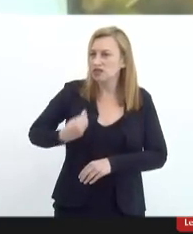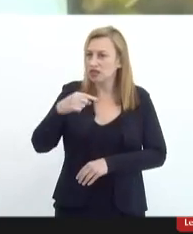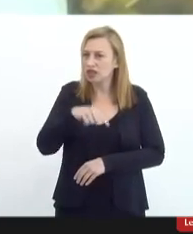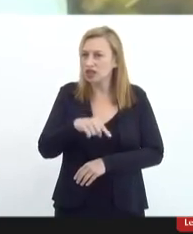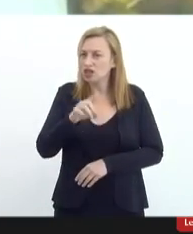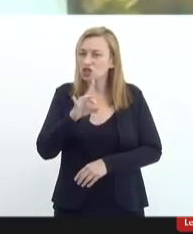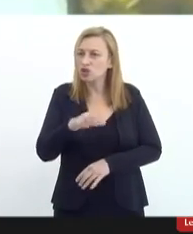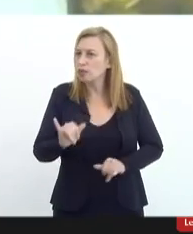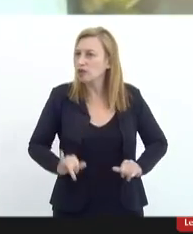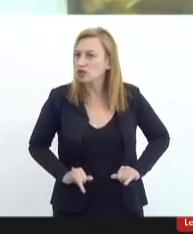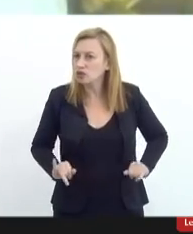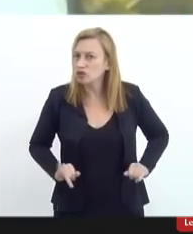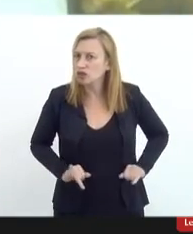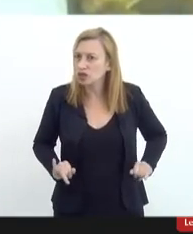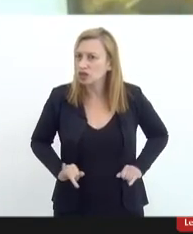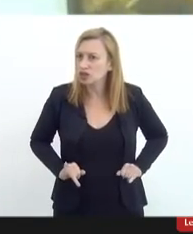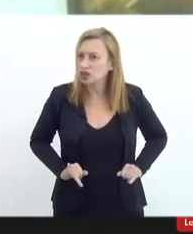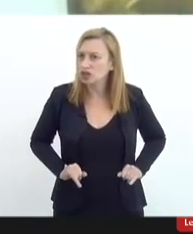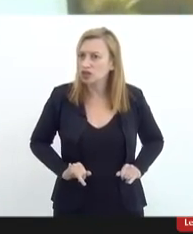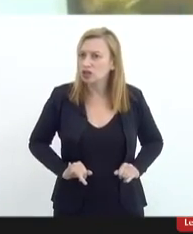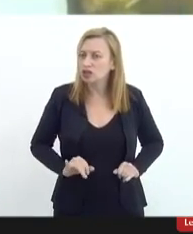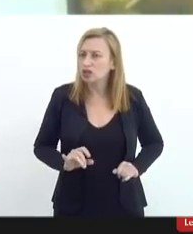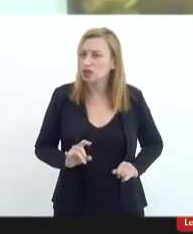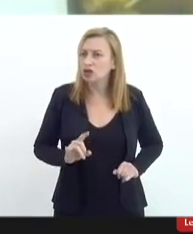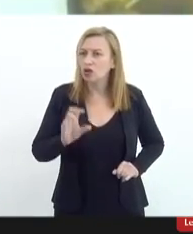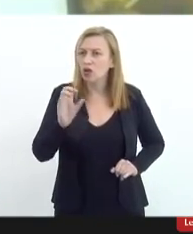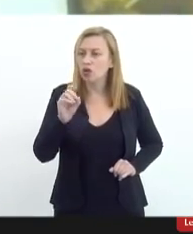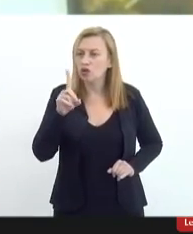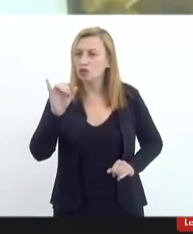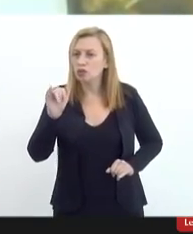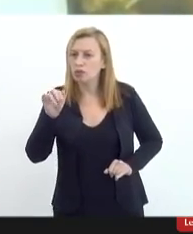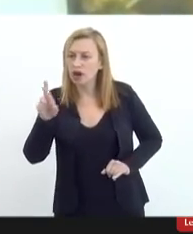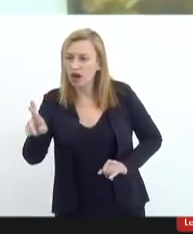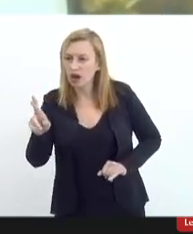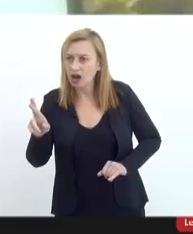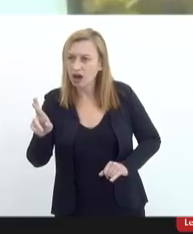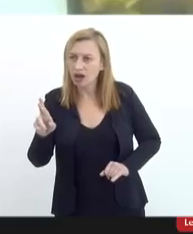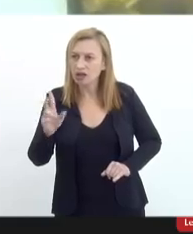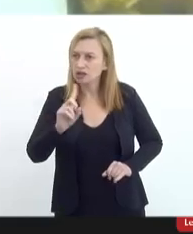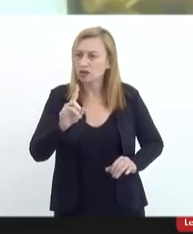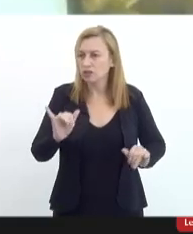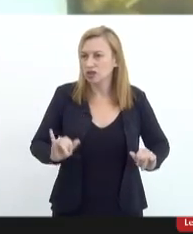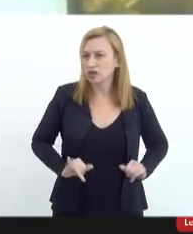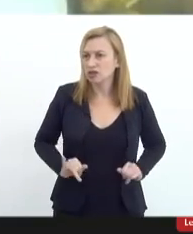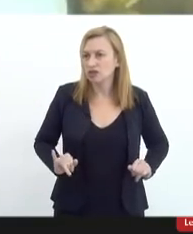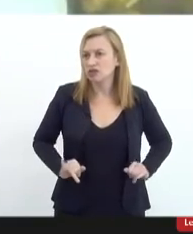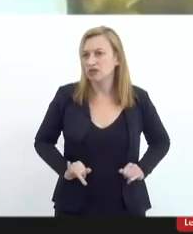apenas para sofrimento. O Lodumari não nos colocou no Aie para sofrer.